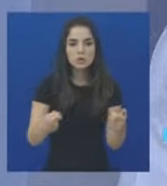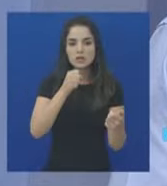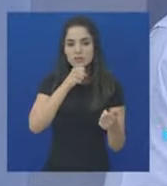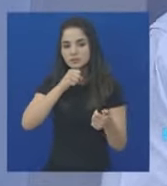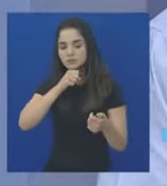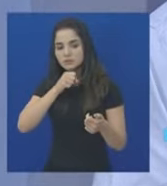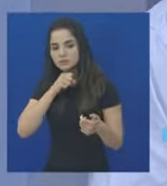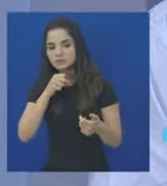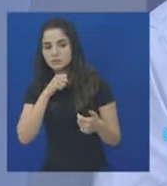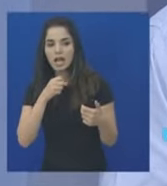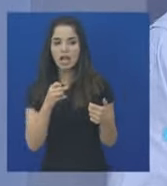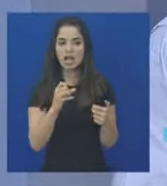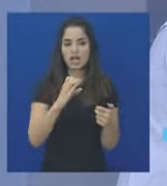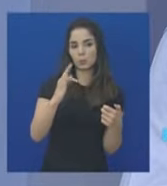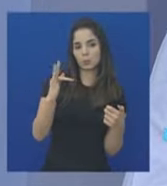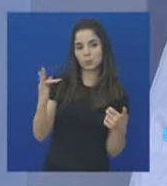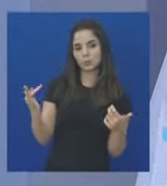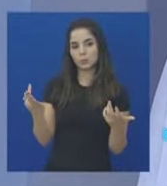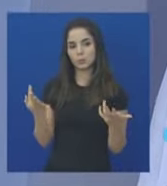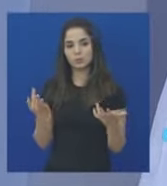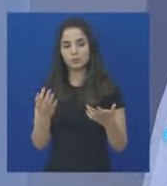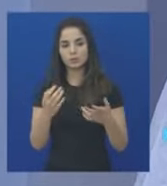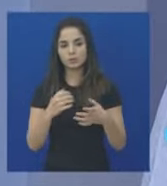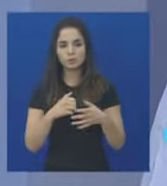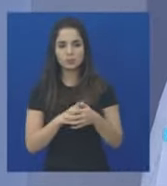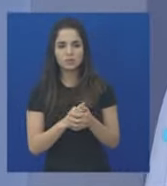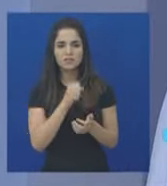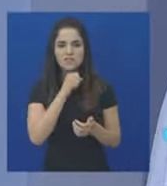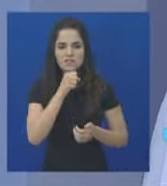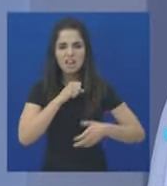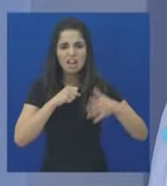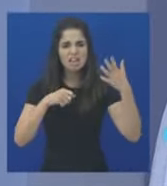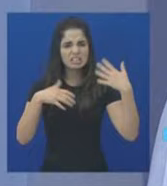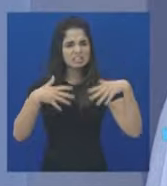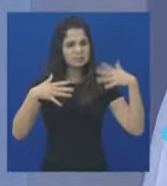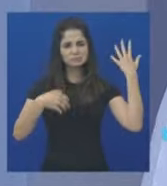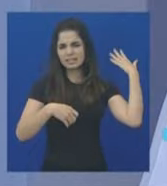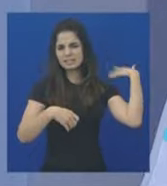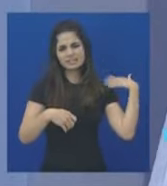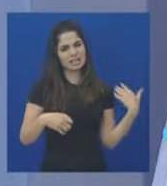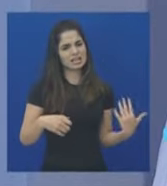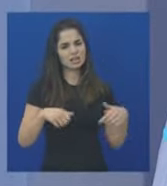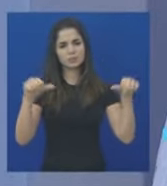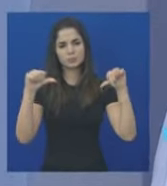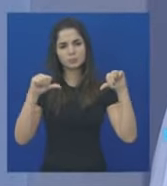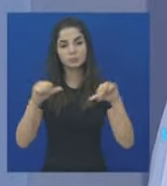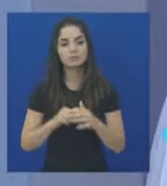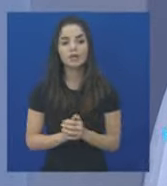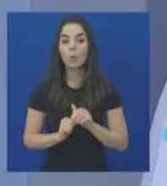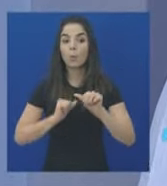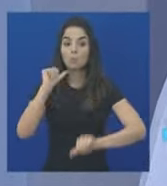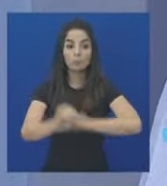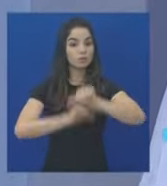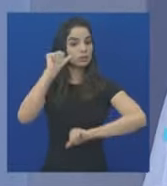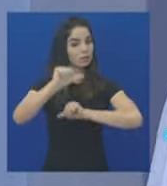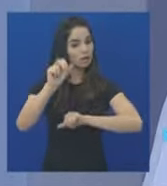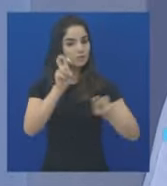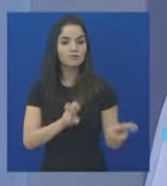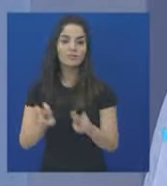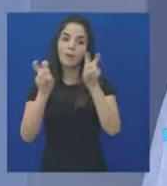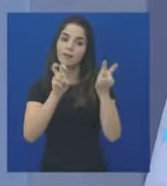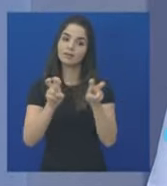da nossa cidade de Cabo Frio, um modelo arcaico, totalmente ultrapassado. Vamos informatizar, porque hoje